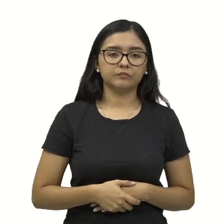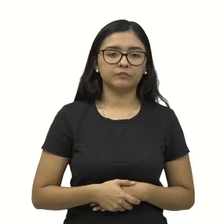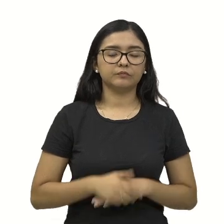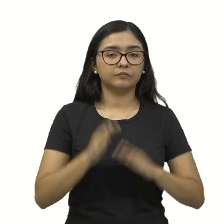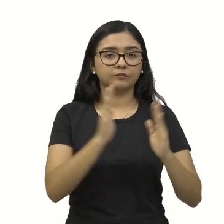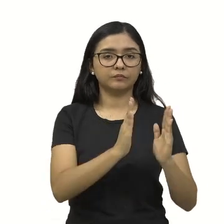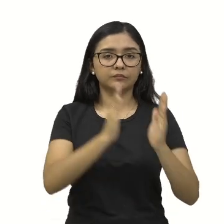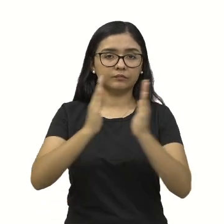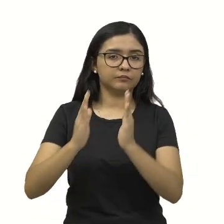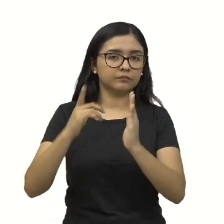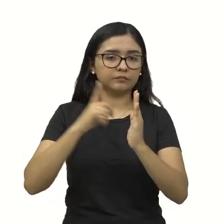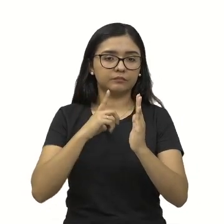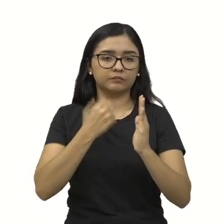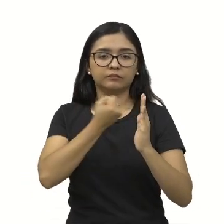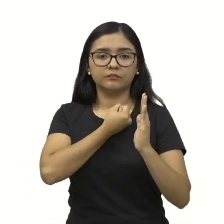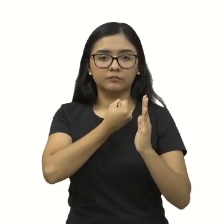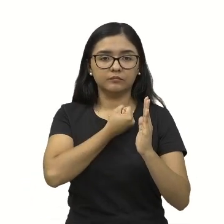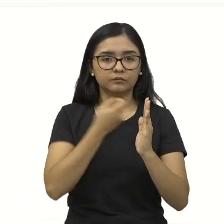Próxima coluna,